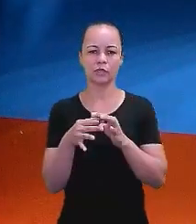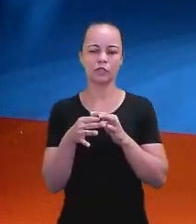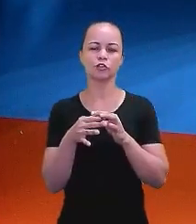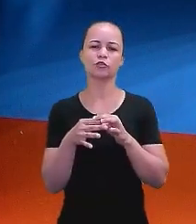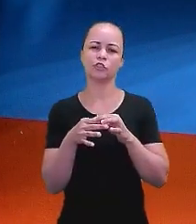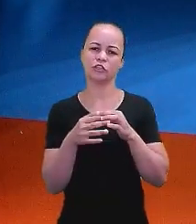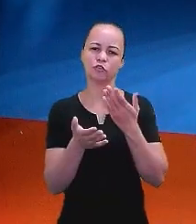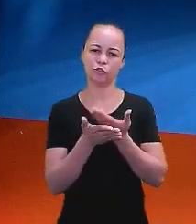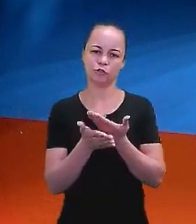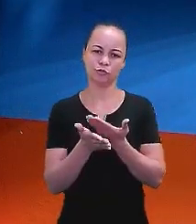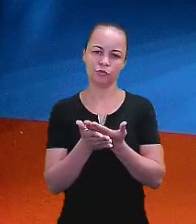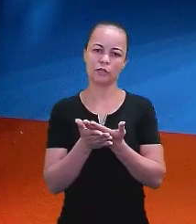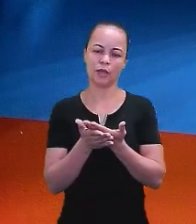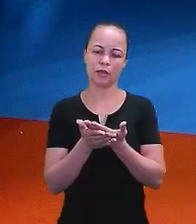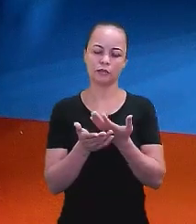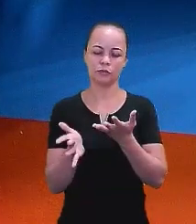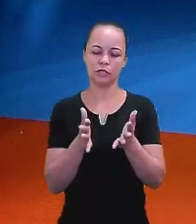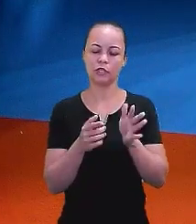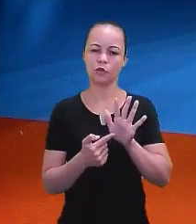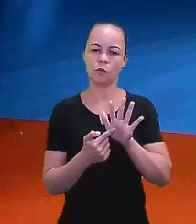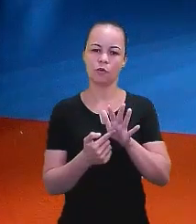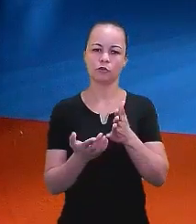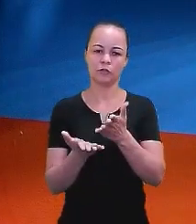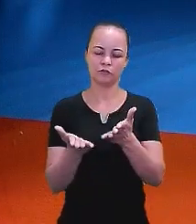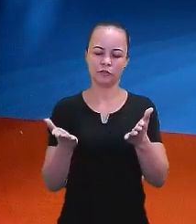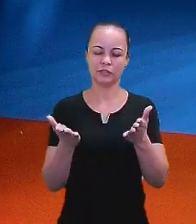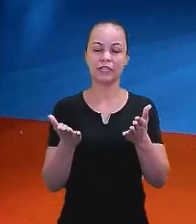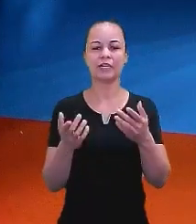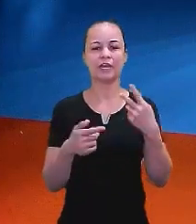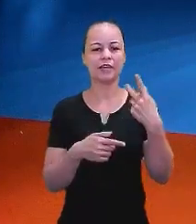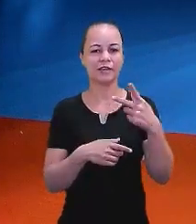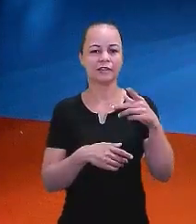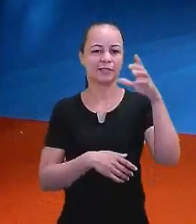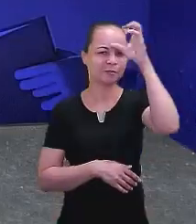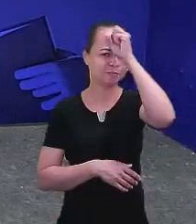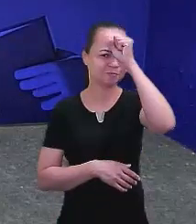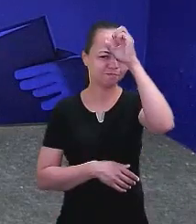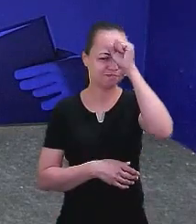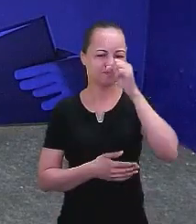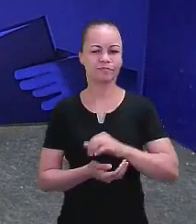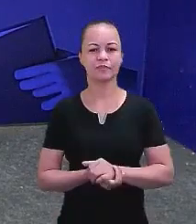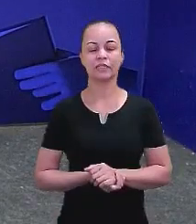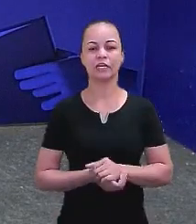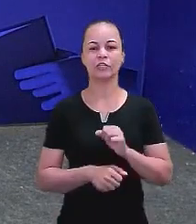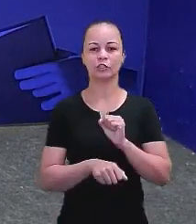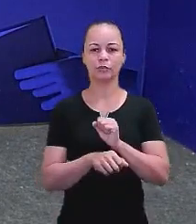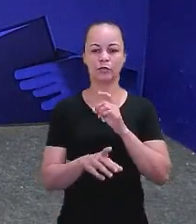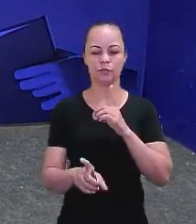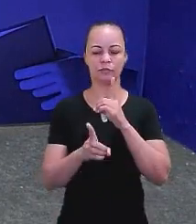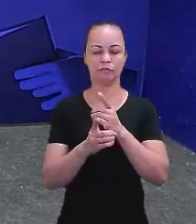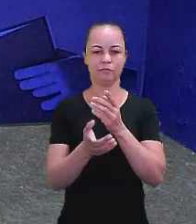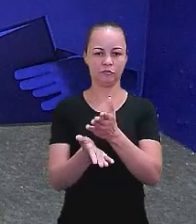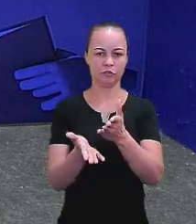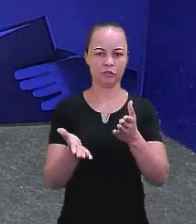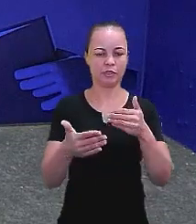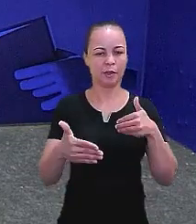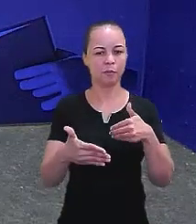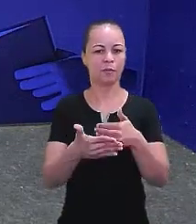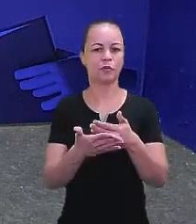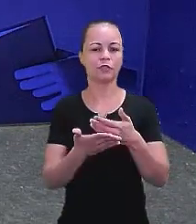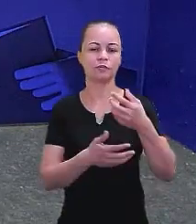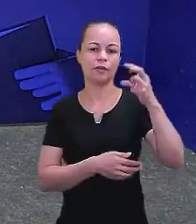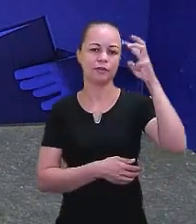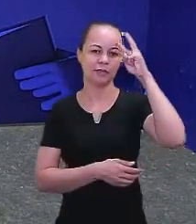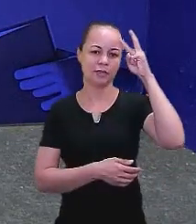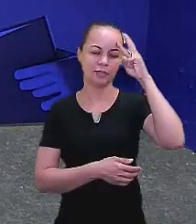trabalhou. E deixo para você mais esse aprendizado. E espero encontrar vocês na próxima